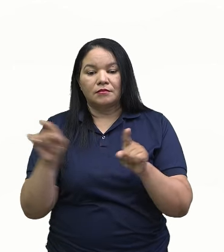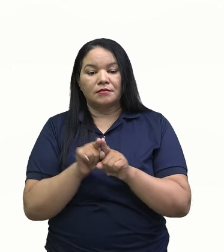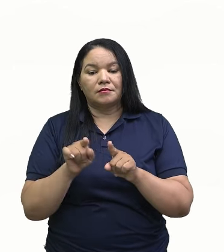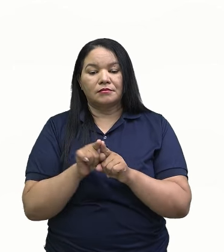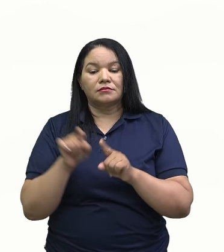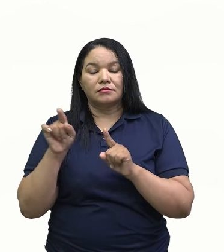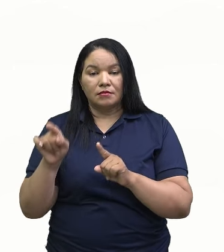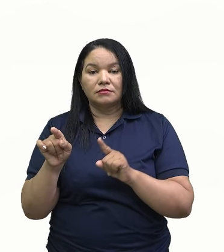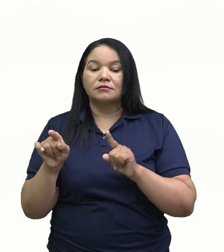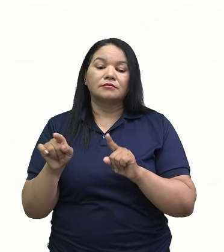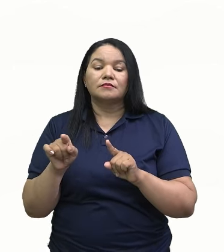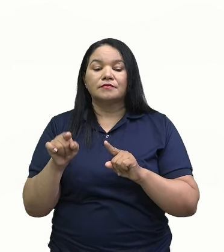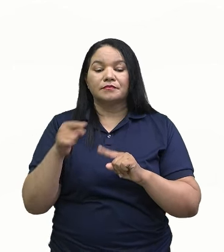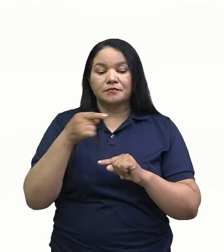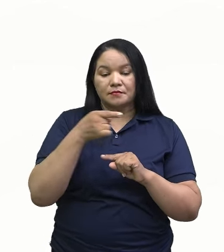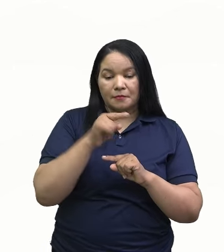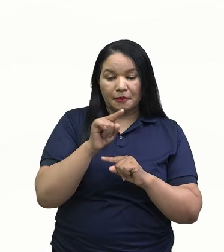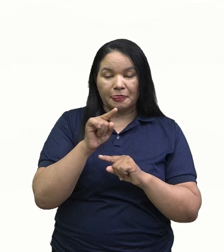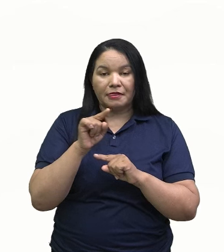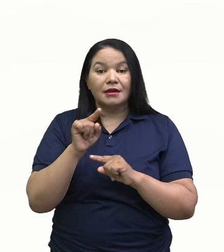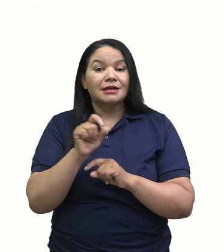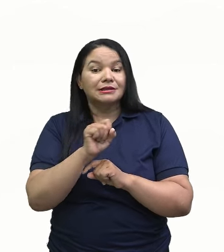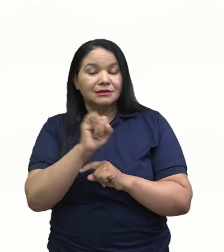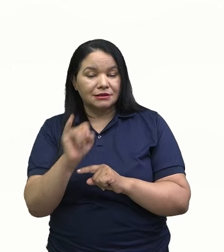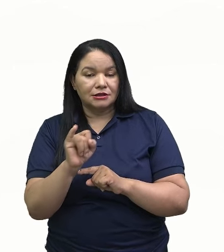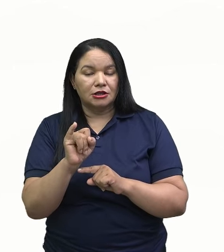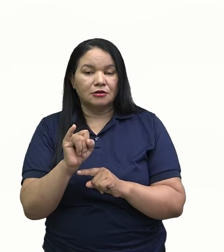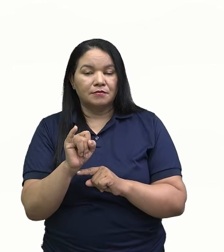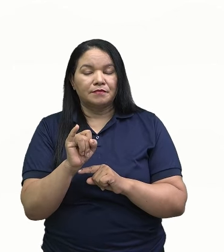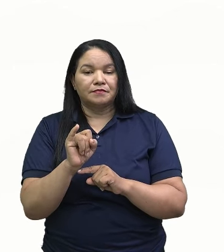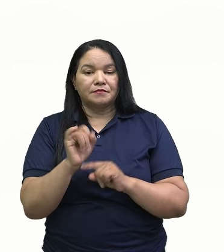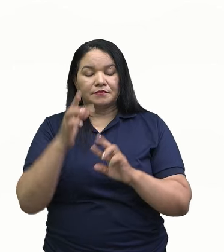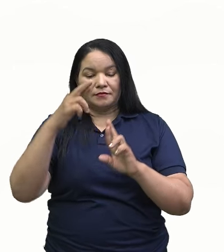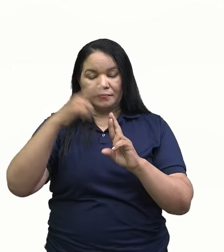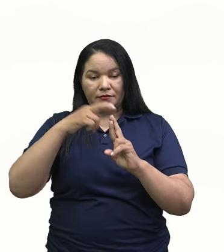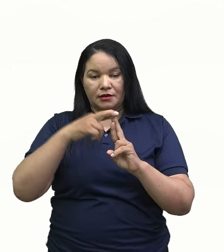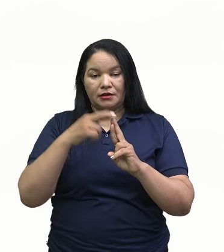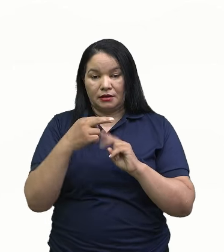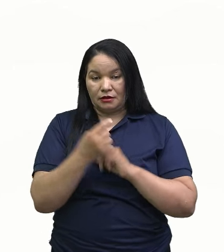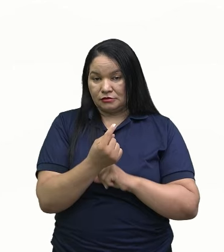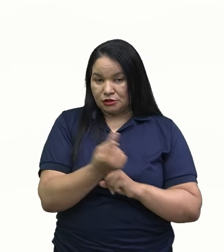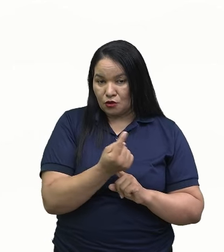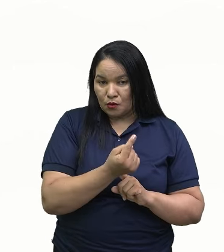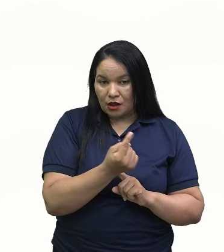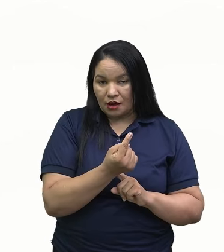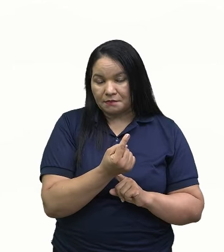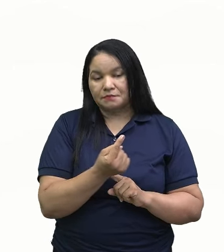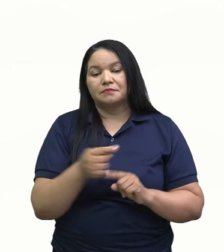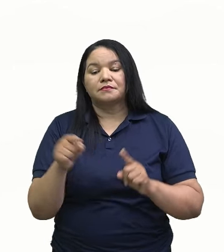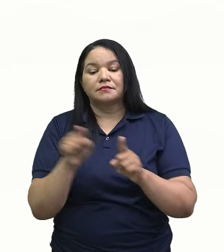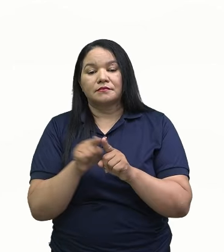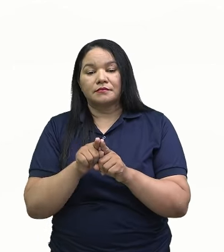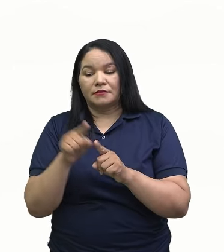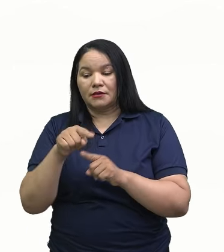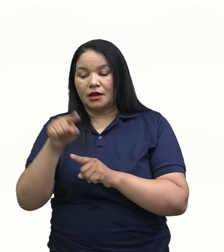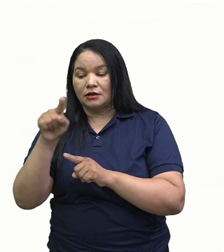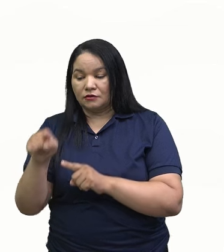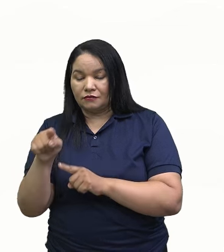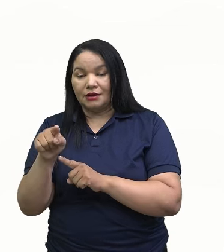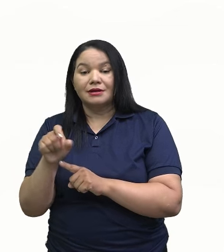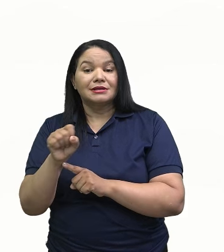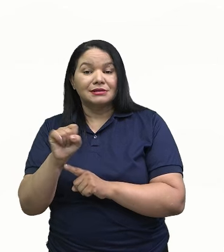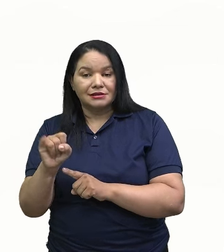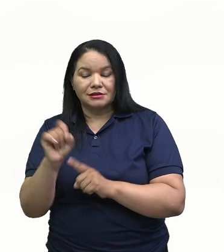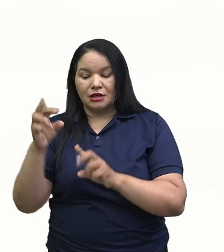com acento agudo quando estiverem fazendo referência ao singular, e acento circunflexo quando